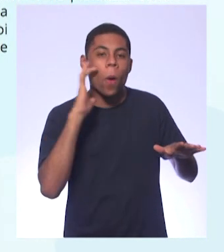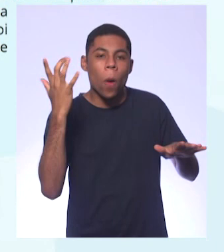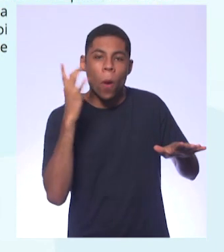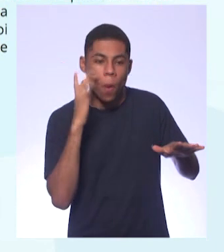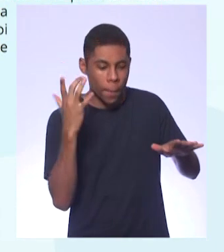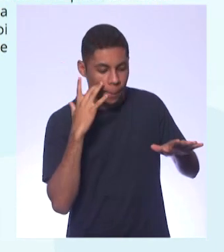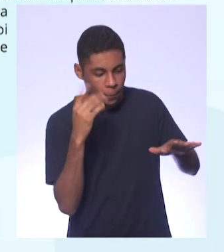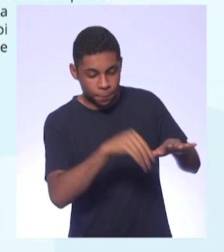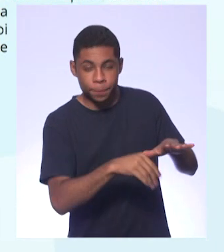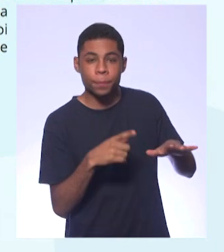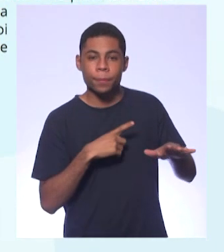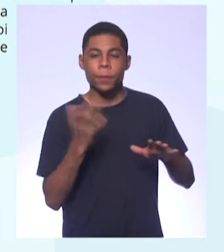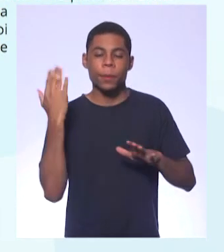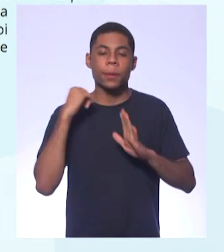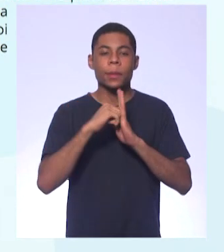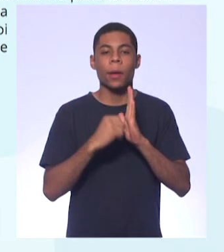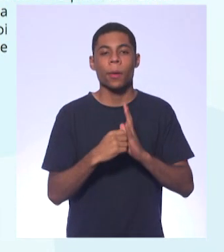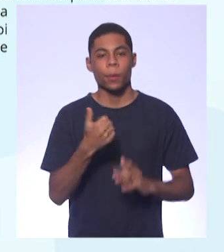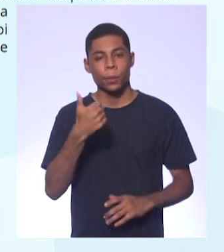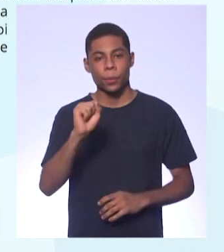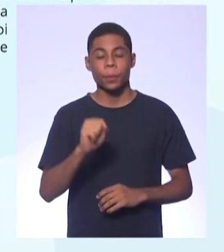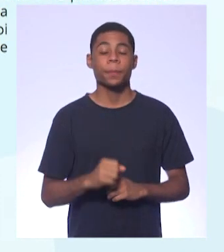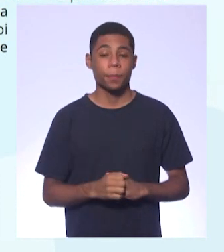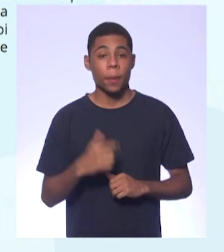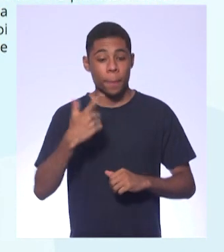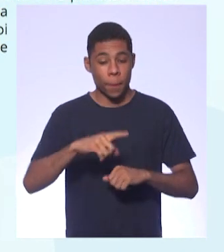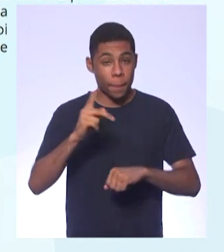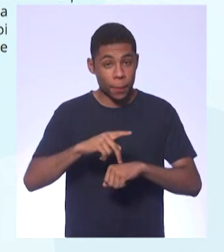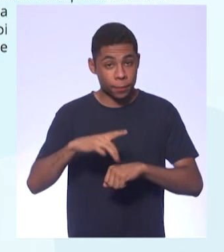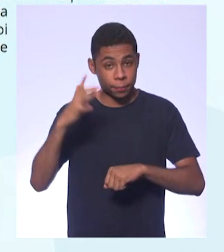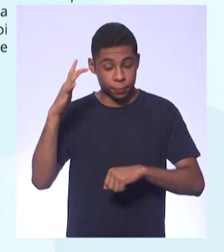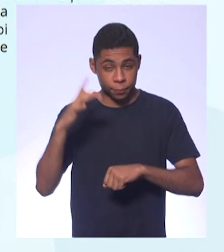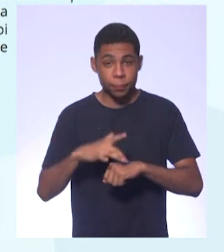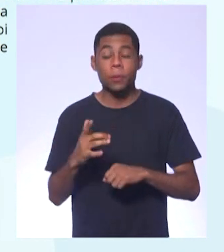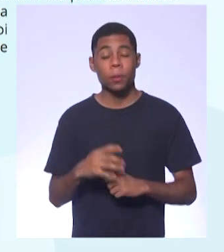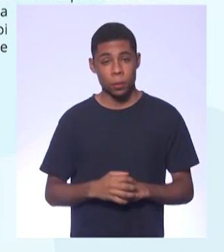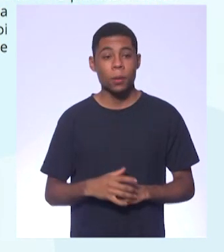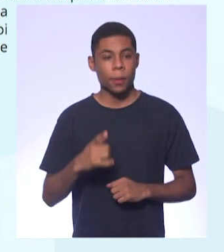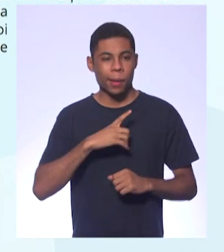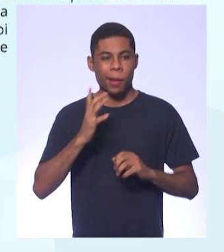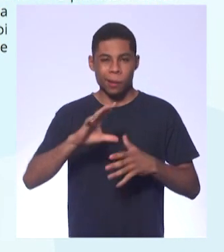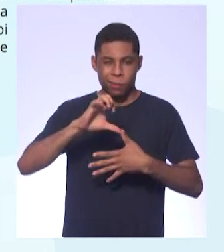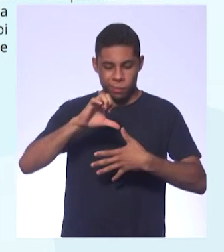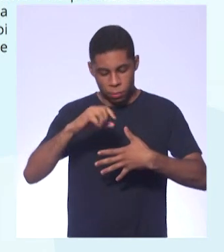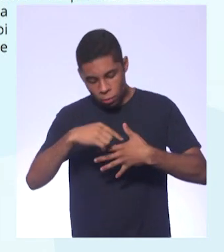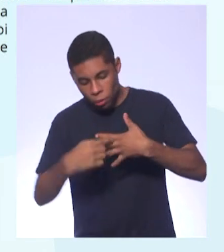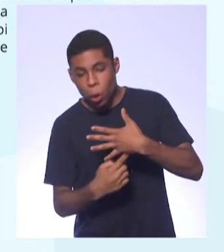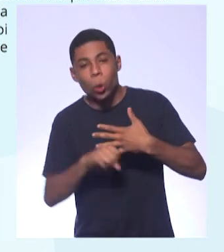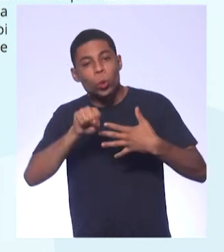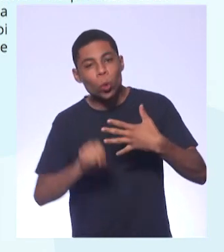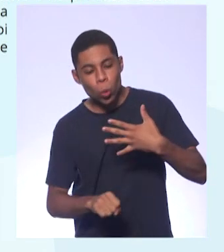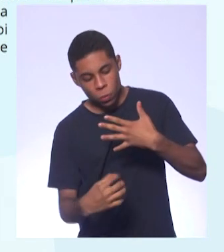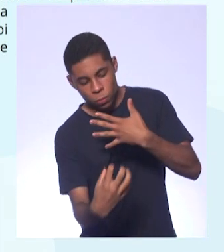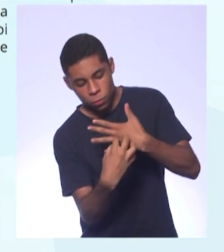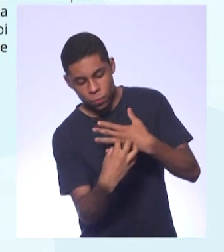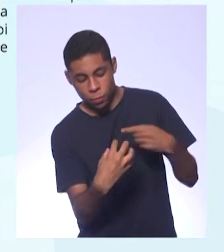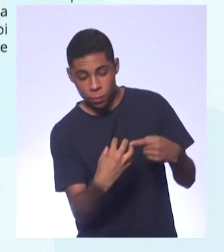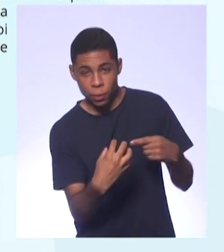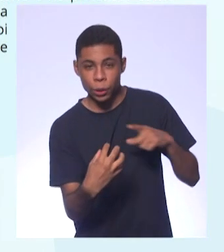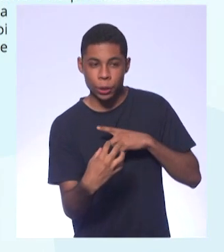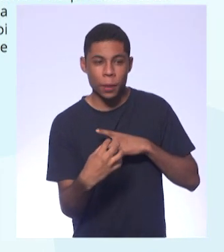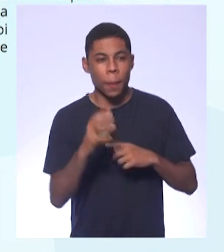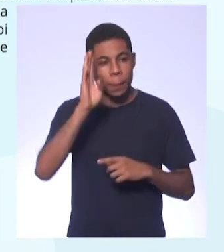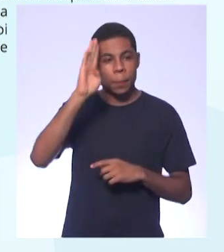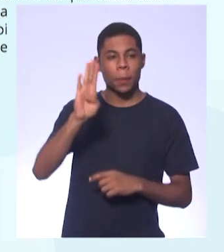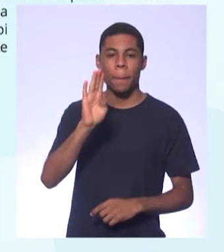já estamos falando do século XVIII, do diamante, transformou o Centro-Sul na expansão interior, aí, né, principalmente aí dos